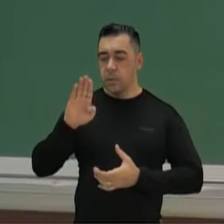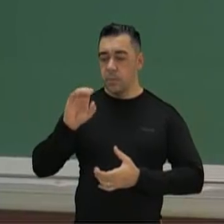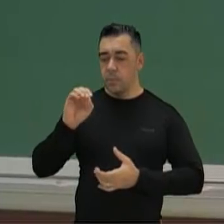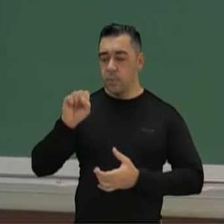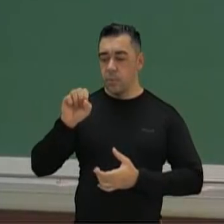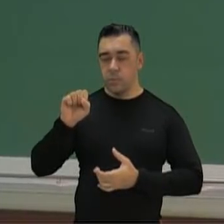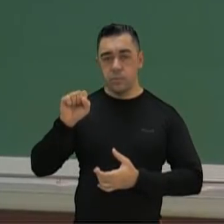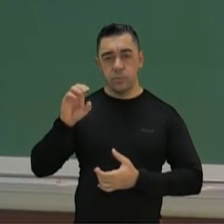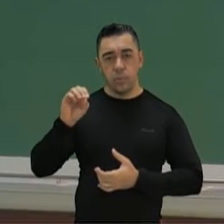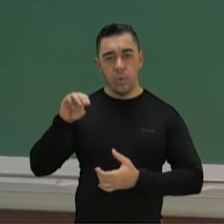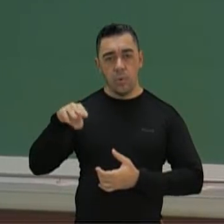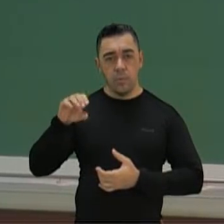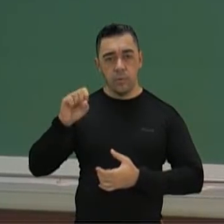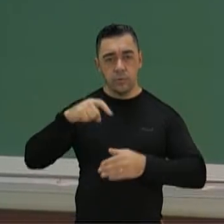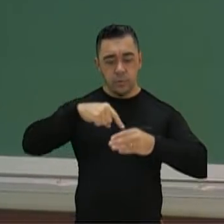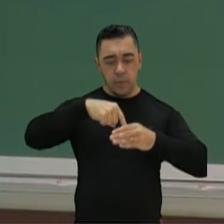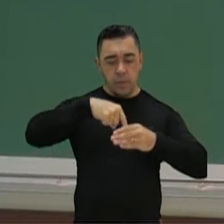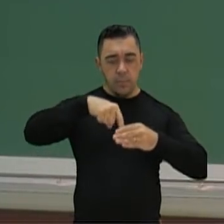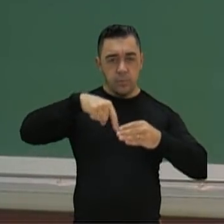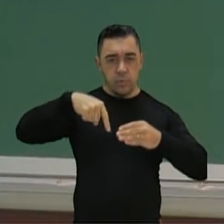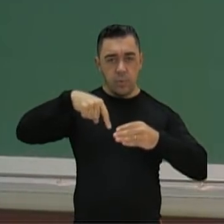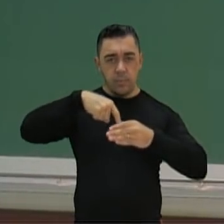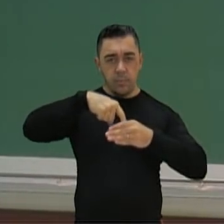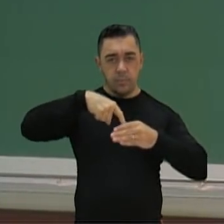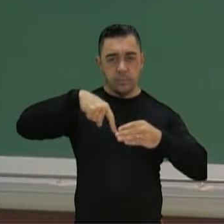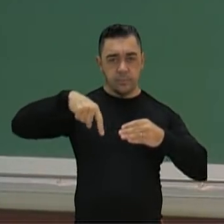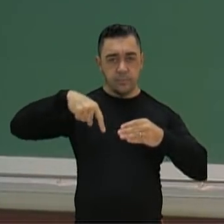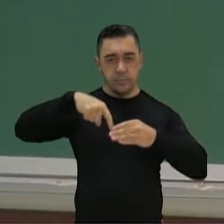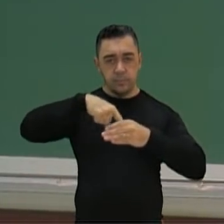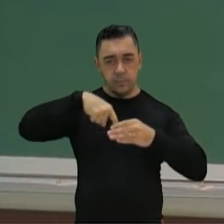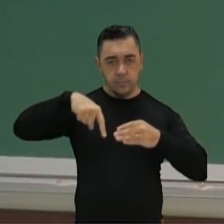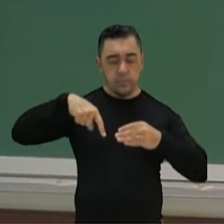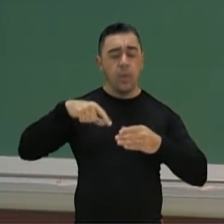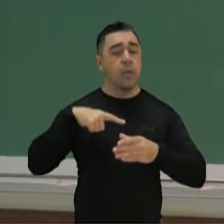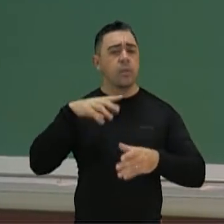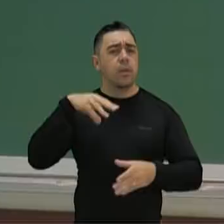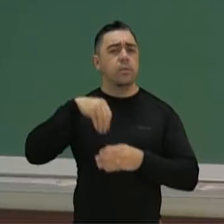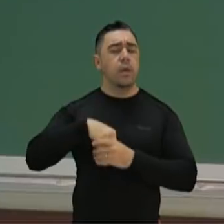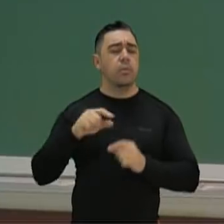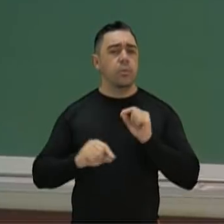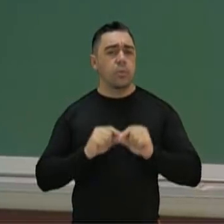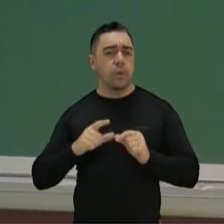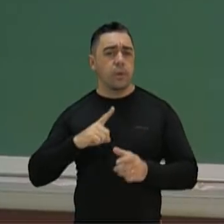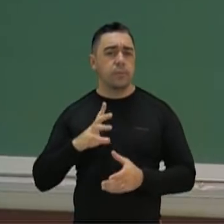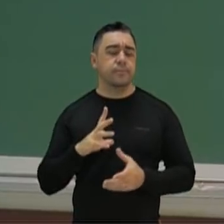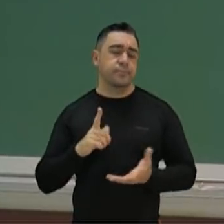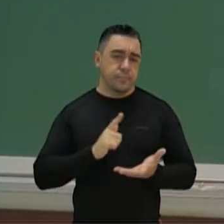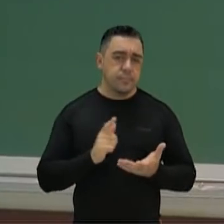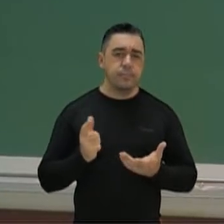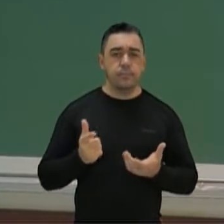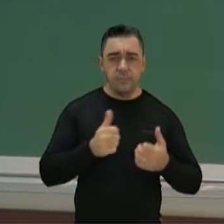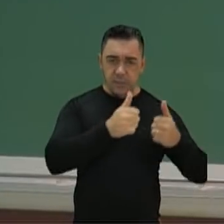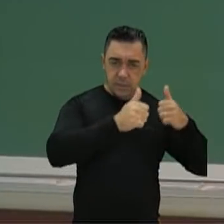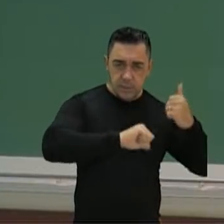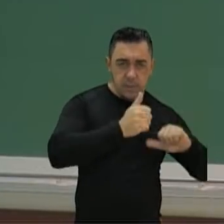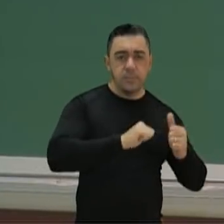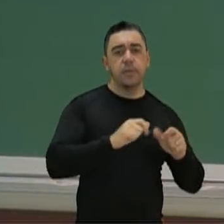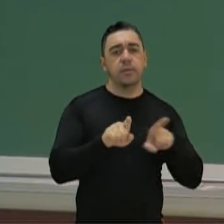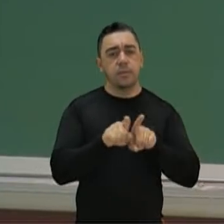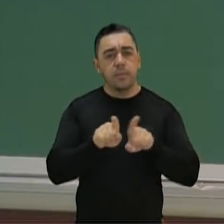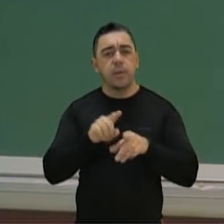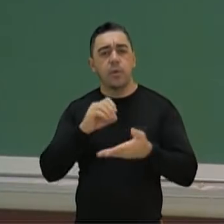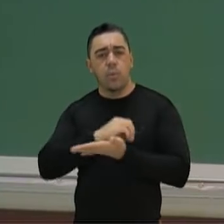vimos que todo ser vivo é formado pelo mesmo grupo de ingredientes? Substâncias químicas orgânicas